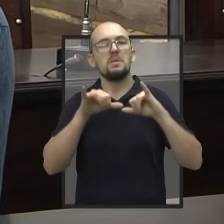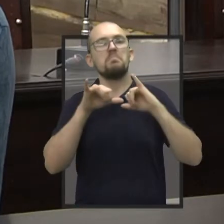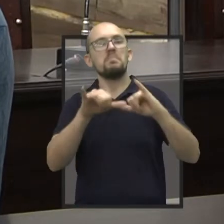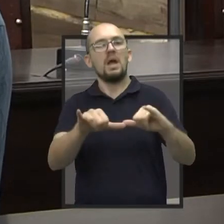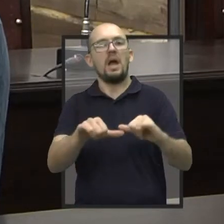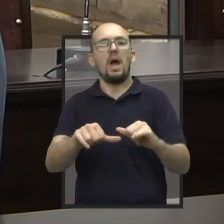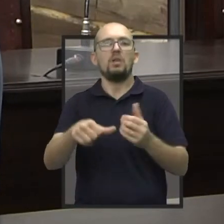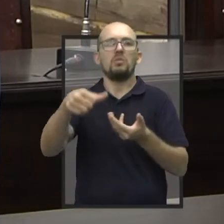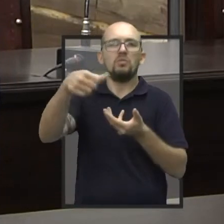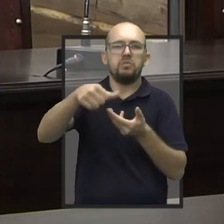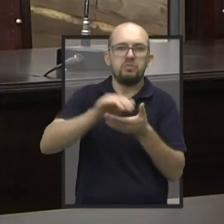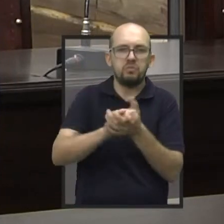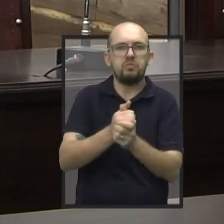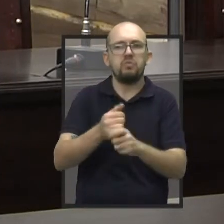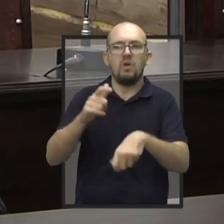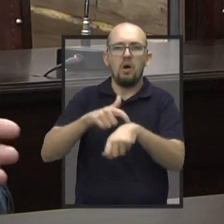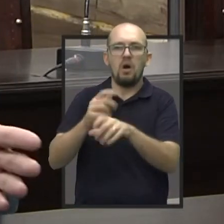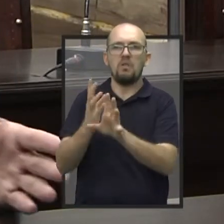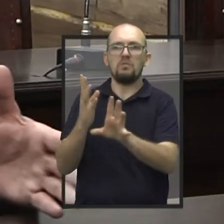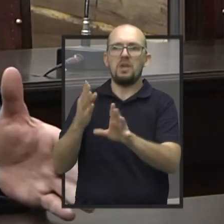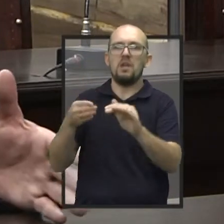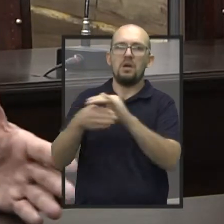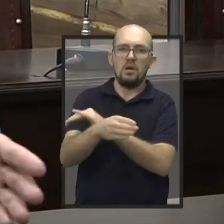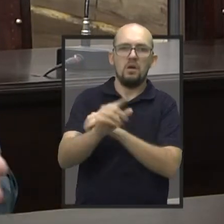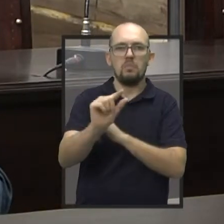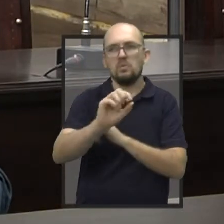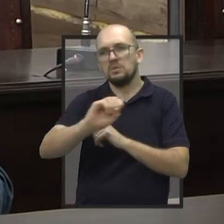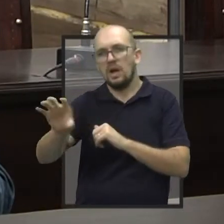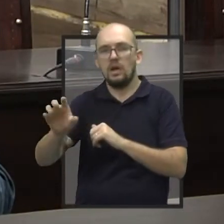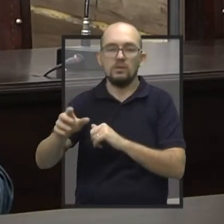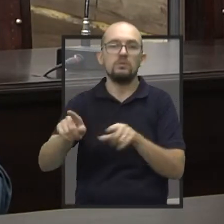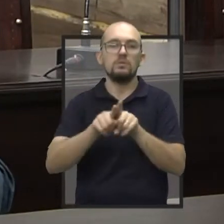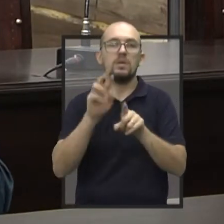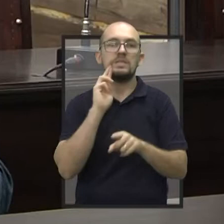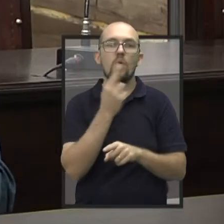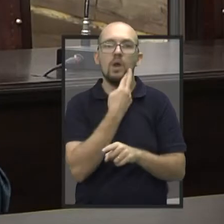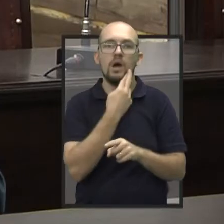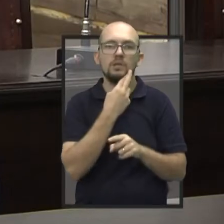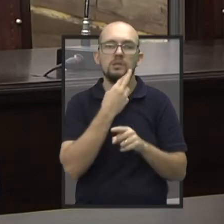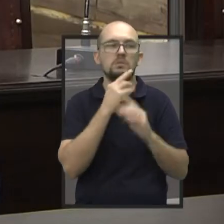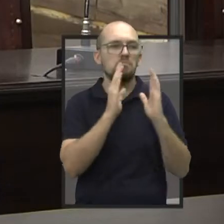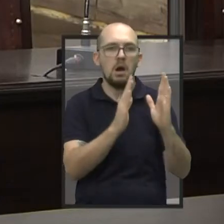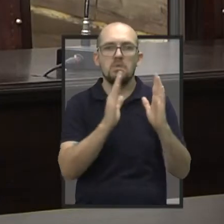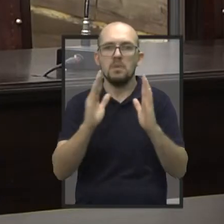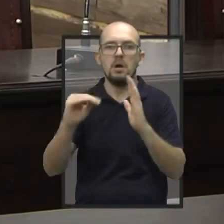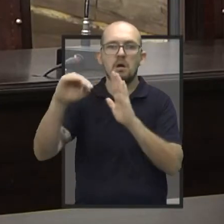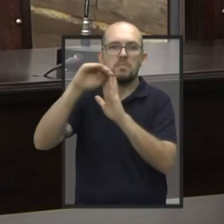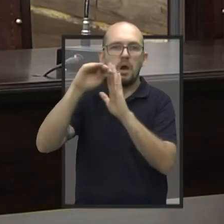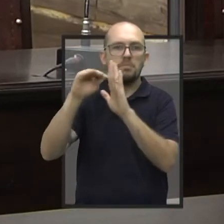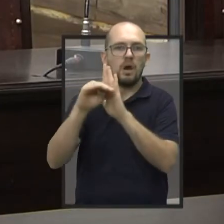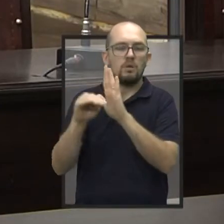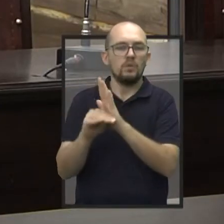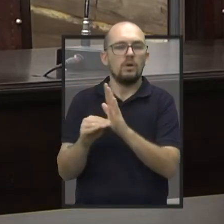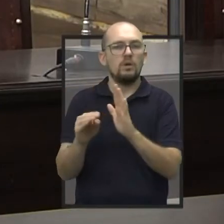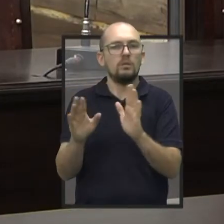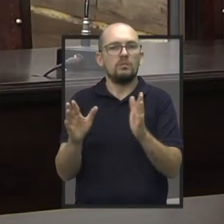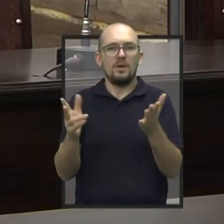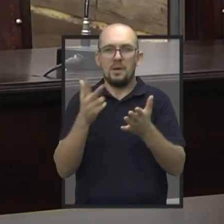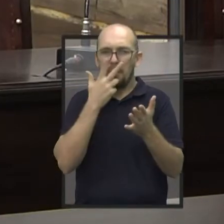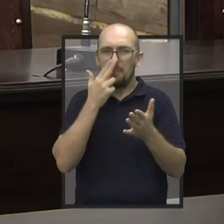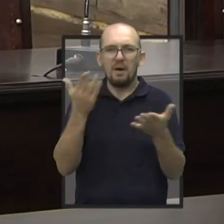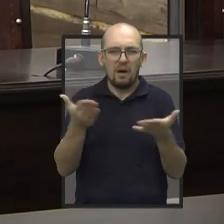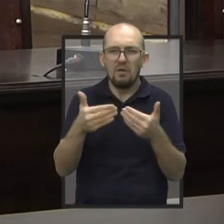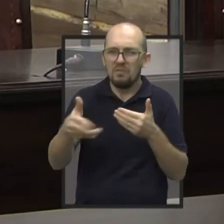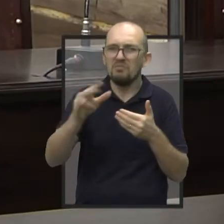que restringir, restaurante, agora está se saindo uma reunião aí da possibilidade de retroaver esse problema,